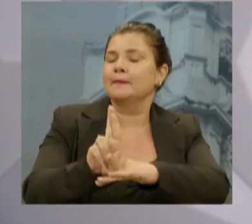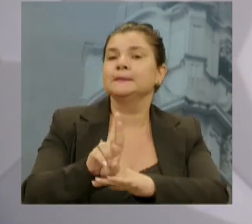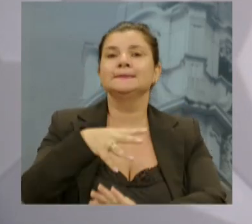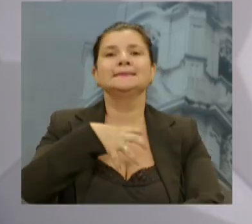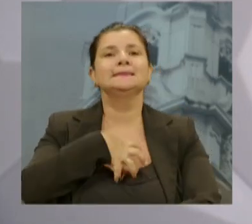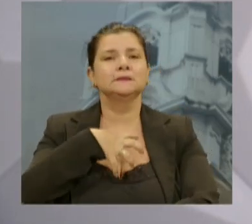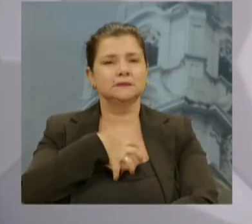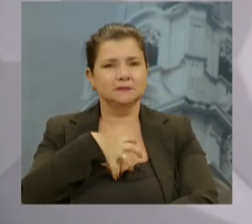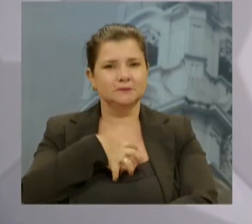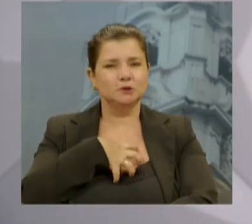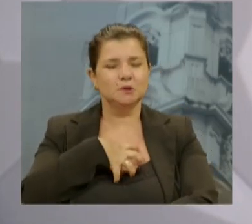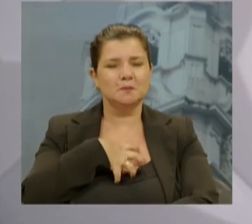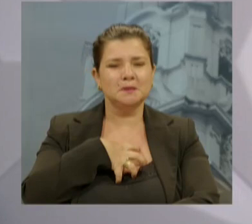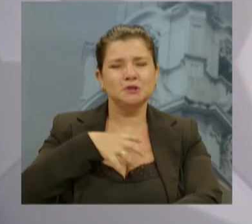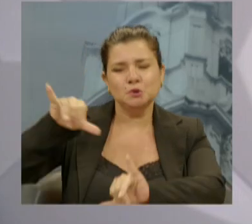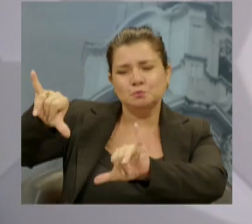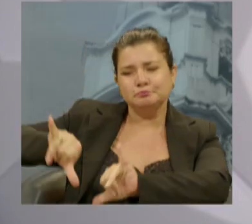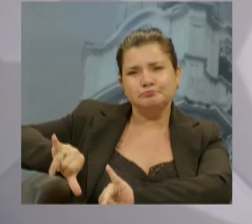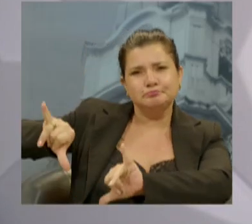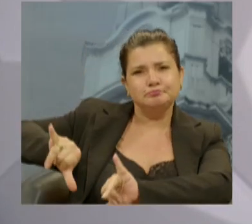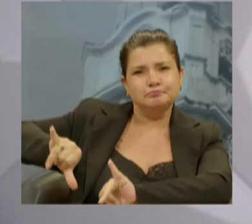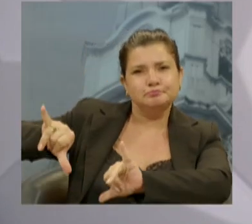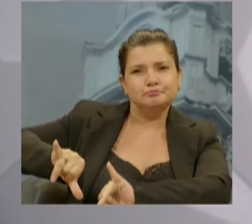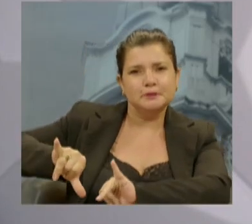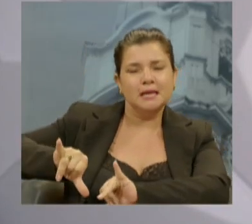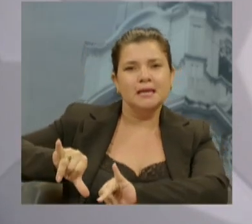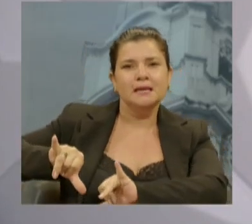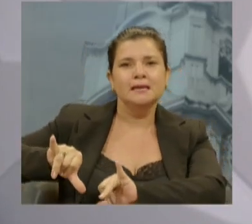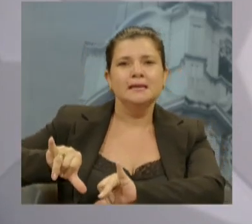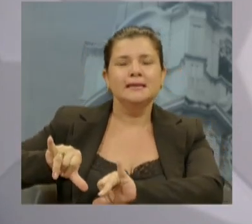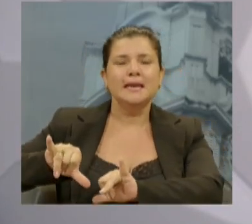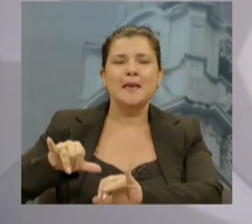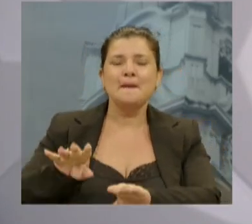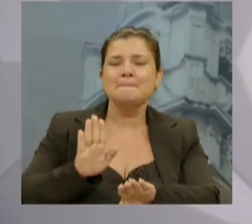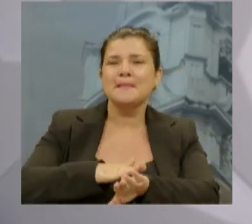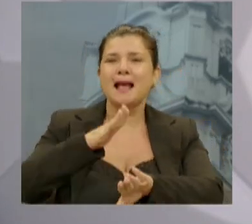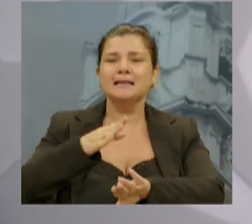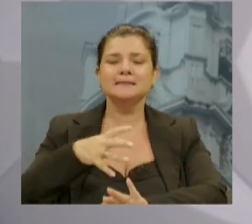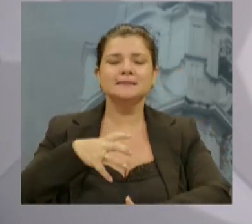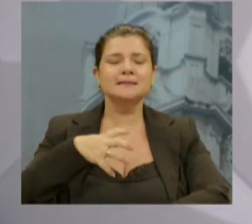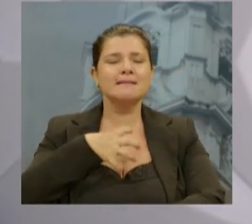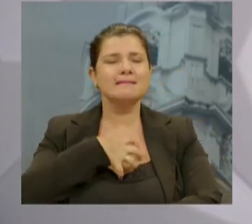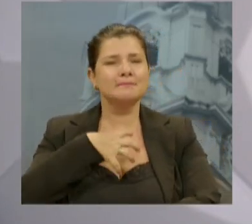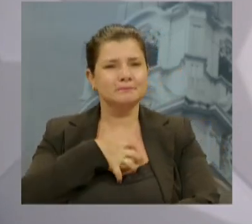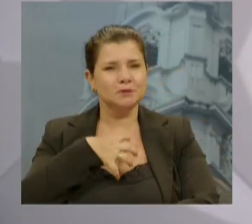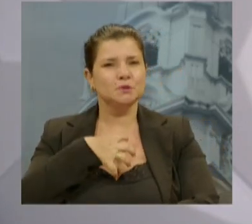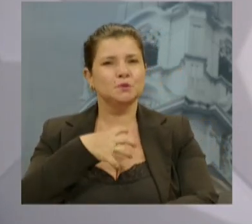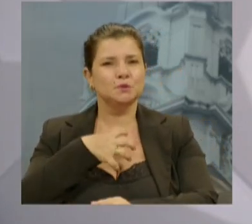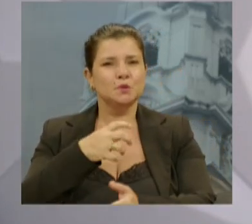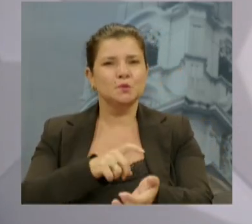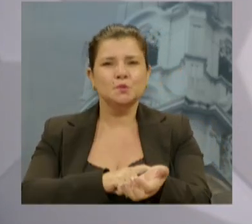sintomas de um sofrimento que está mais a nível emocional, mas refletindo